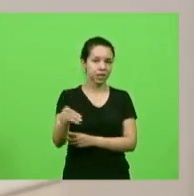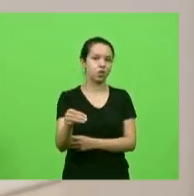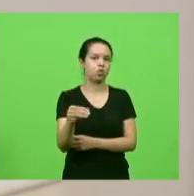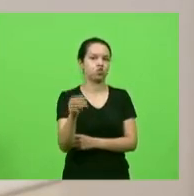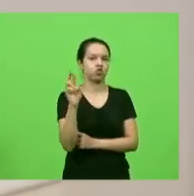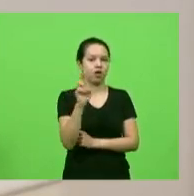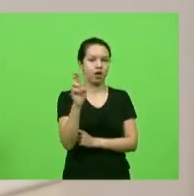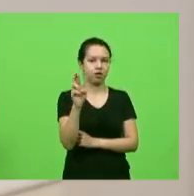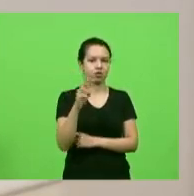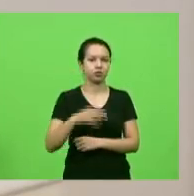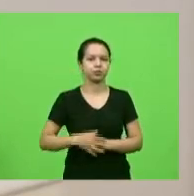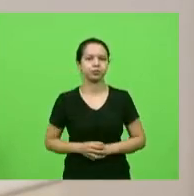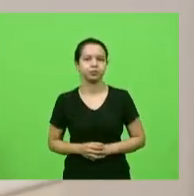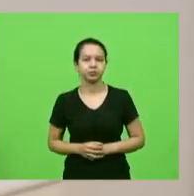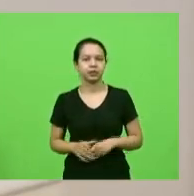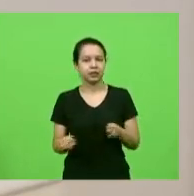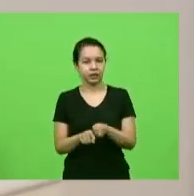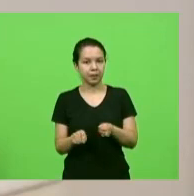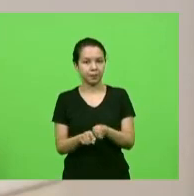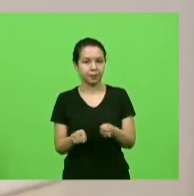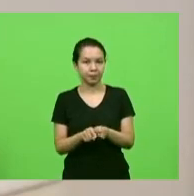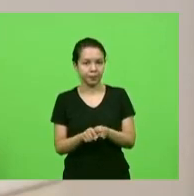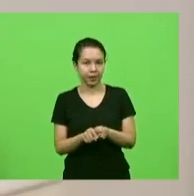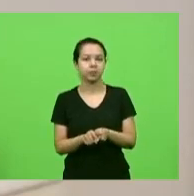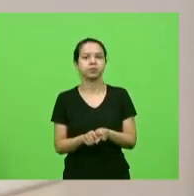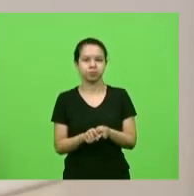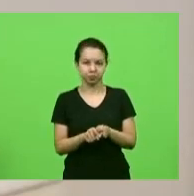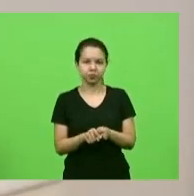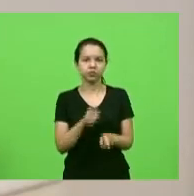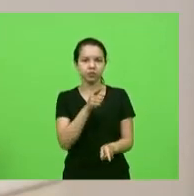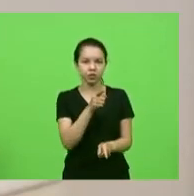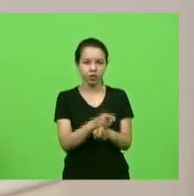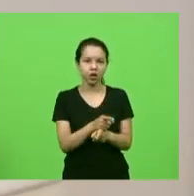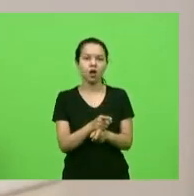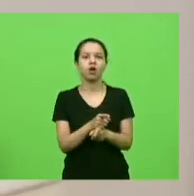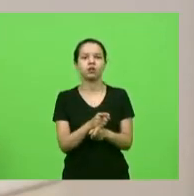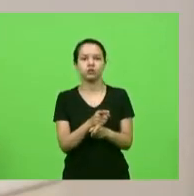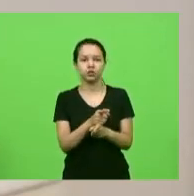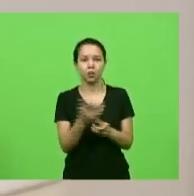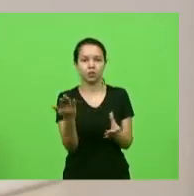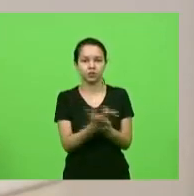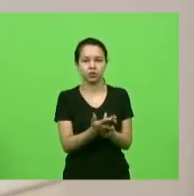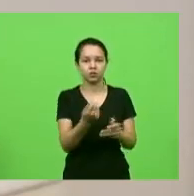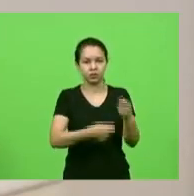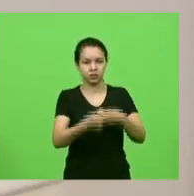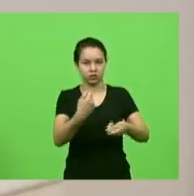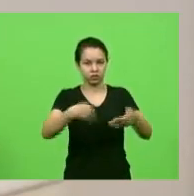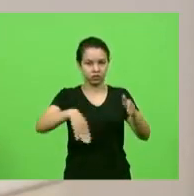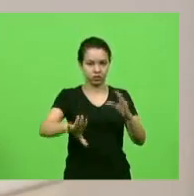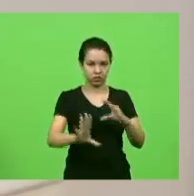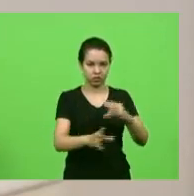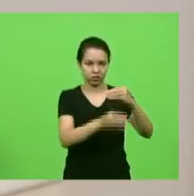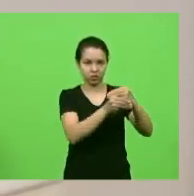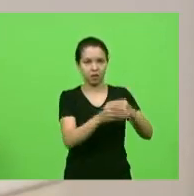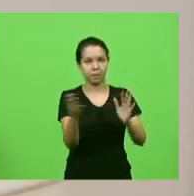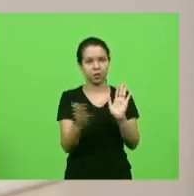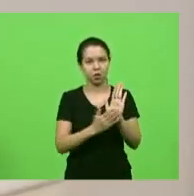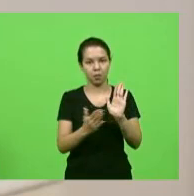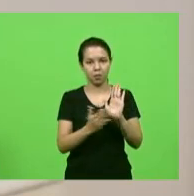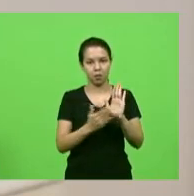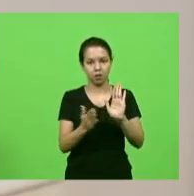Juntamente com a autuação do processo administrativo, foi anexada a proposta elaborada pela empresa Brazilian